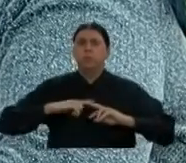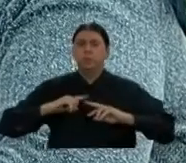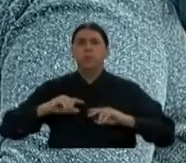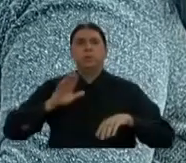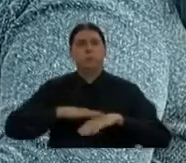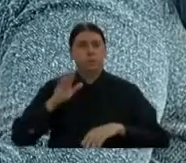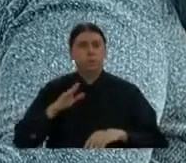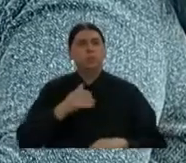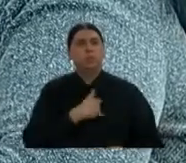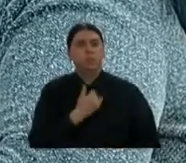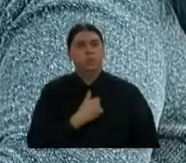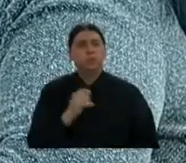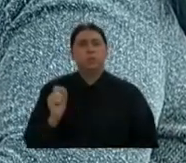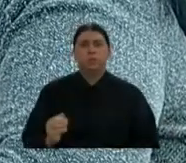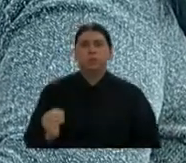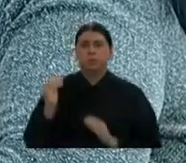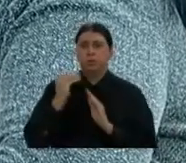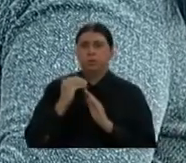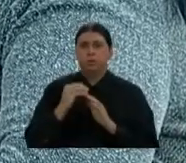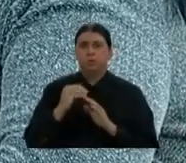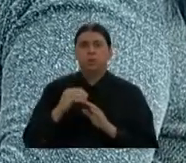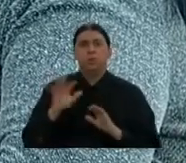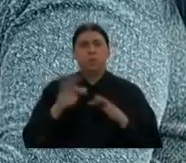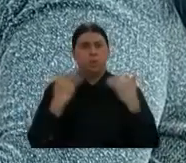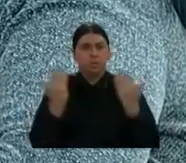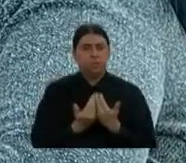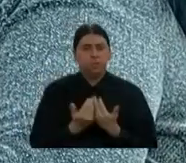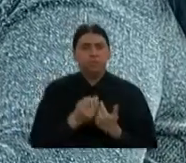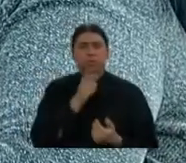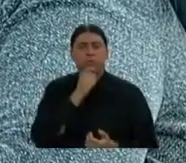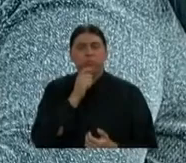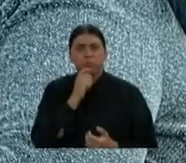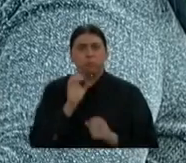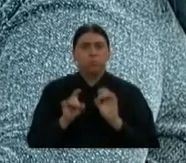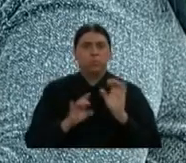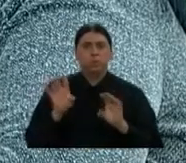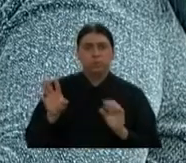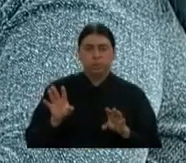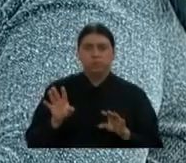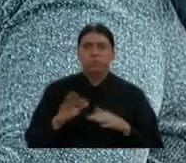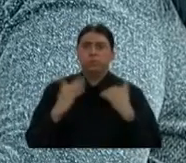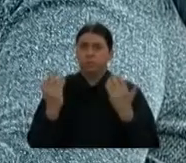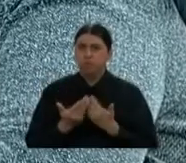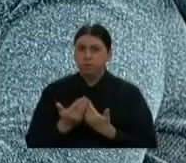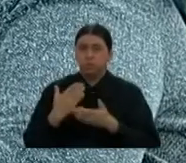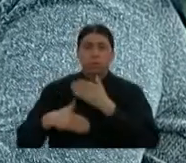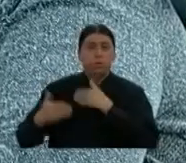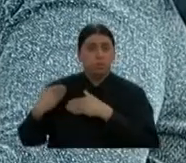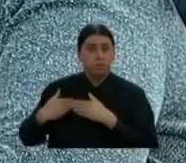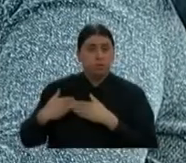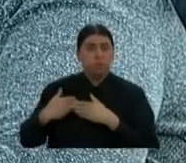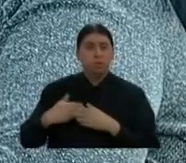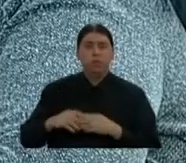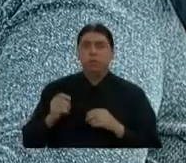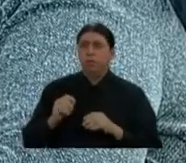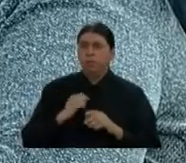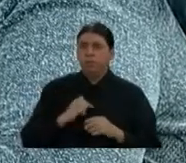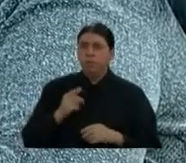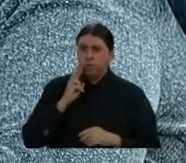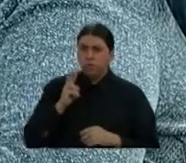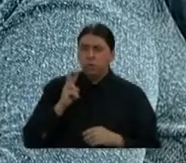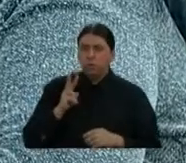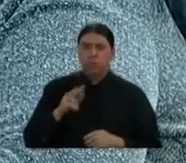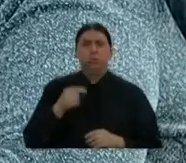que ela vai ter chance de ter uma família então ainda privilegia muita família de origem e se deixa de olhar a criança com o seu